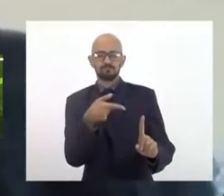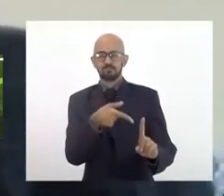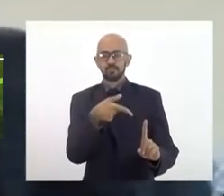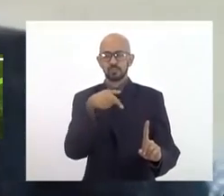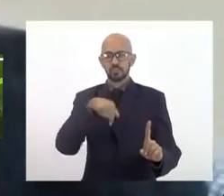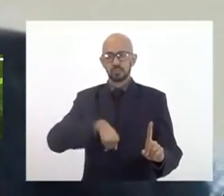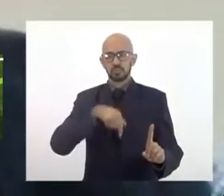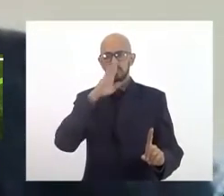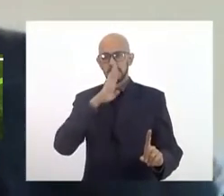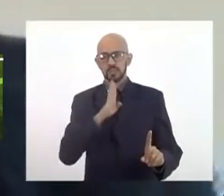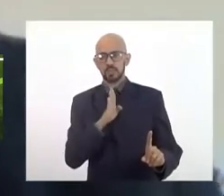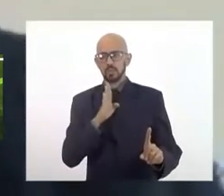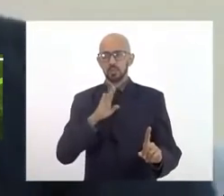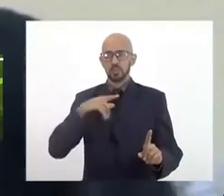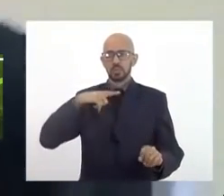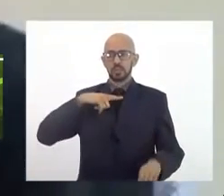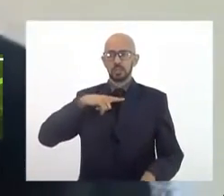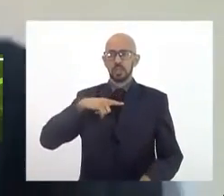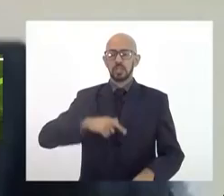com